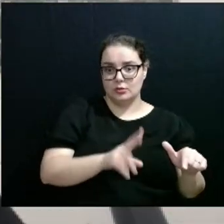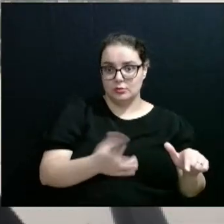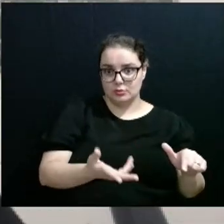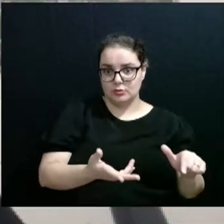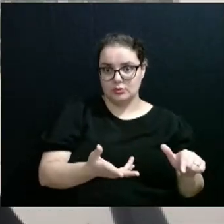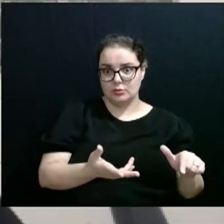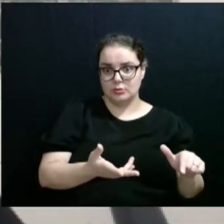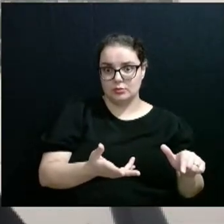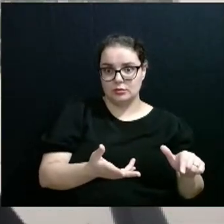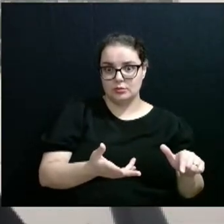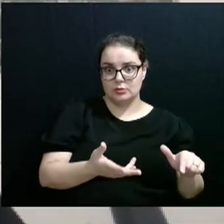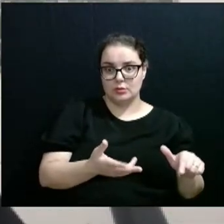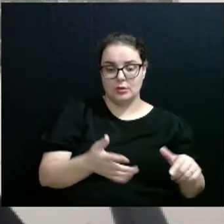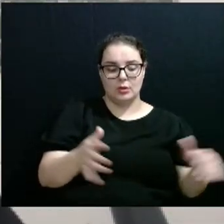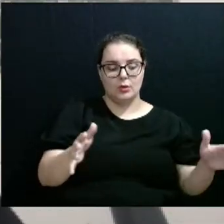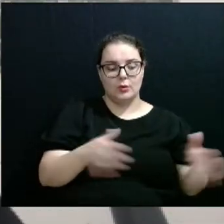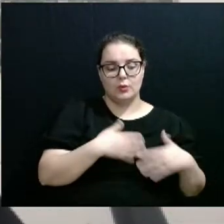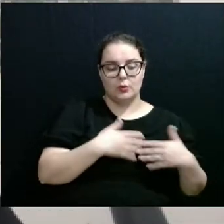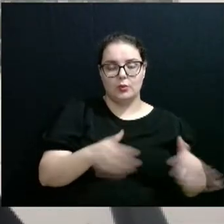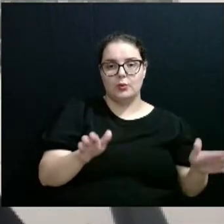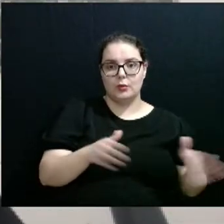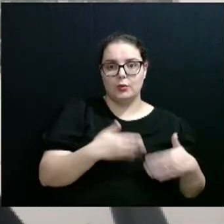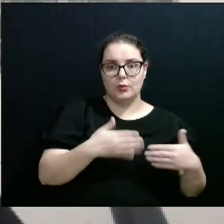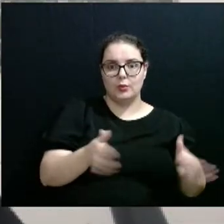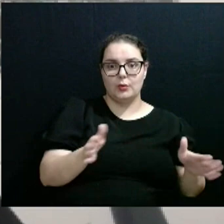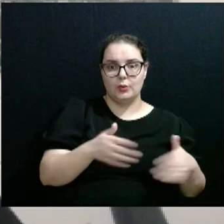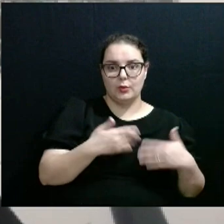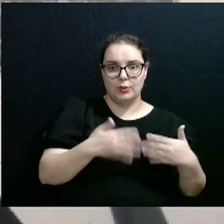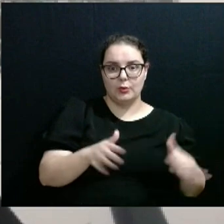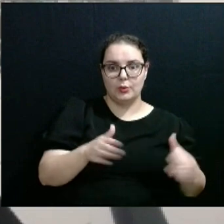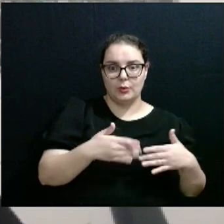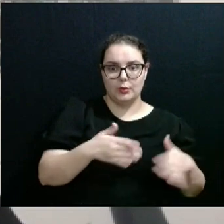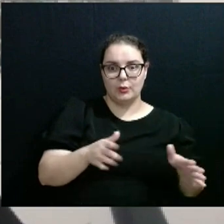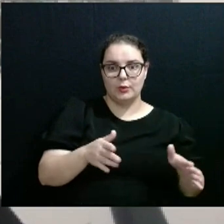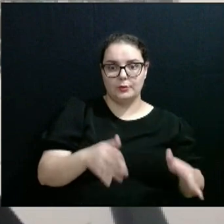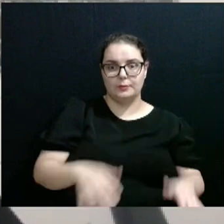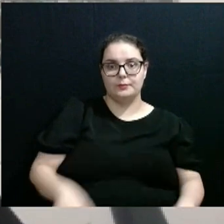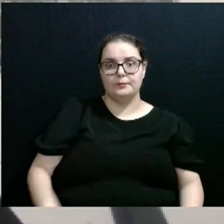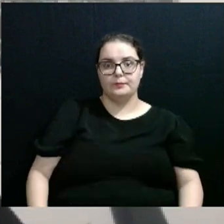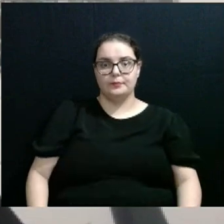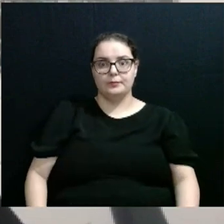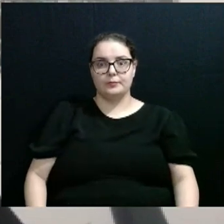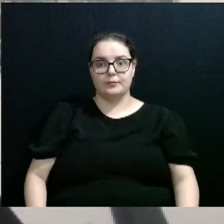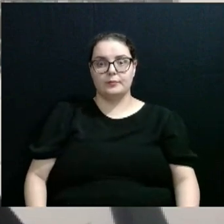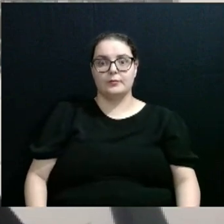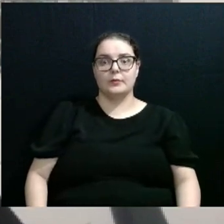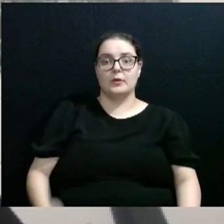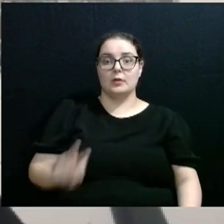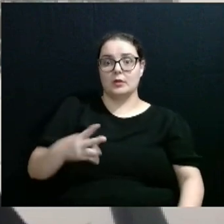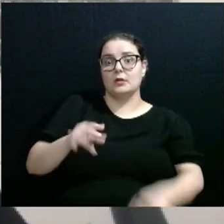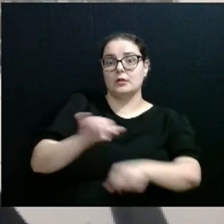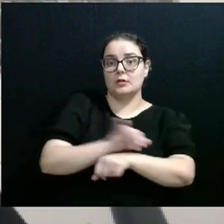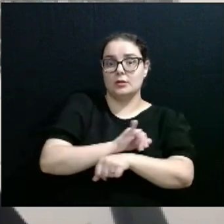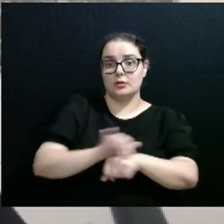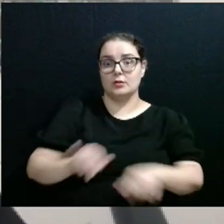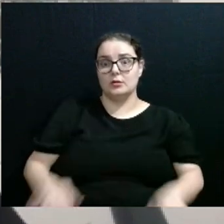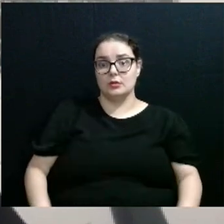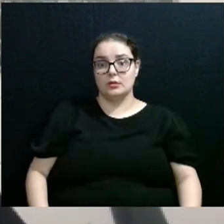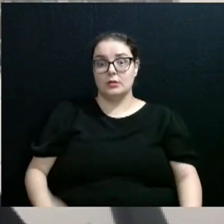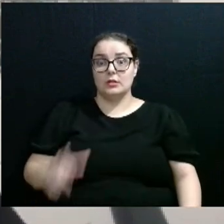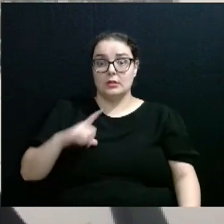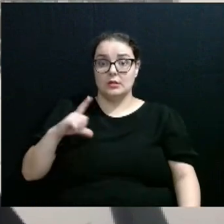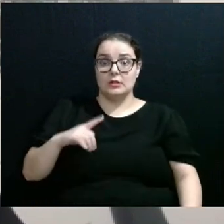de ventilação para resfriar essa água. Então nesse segundo mecanismo você tem um consumo maior